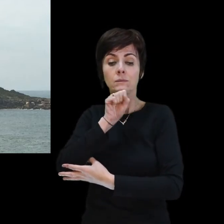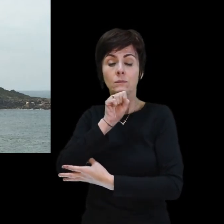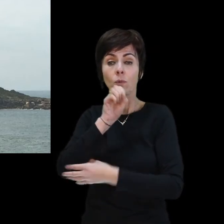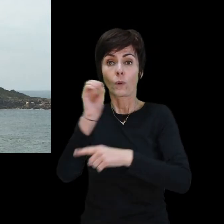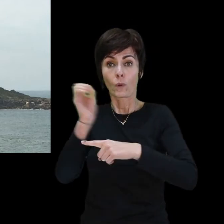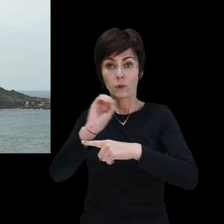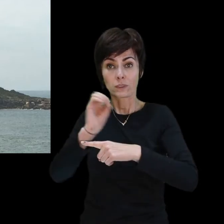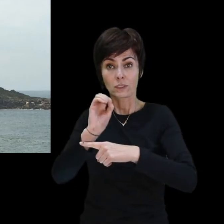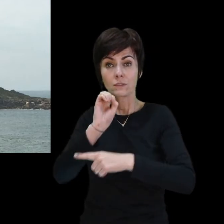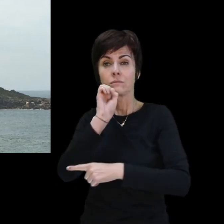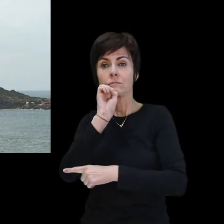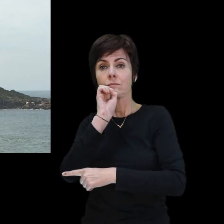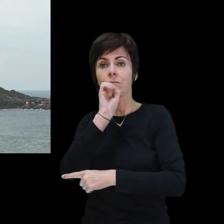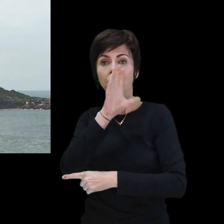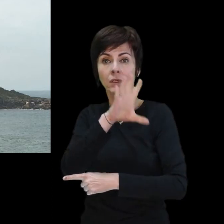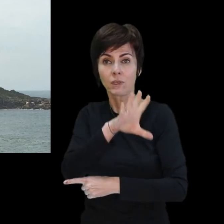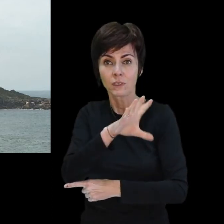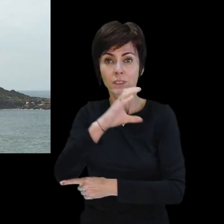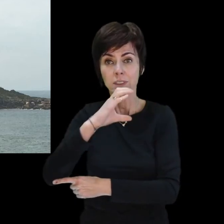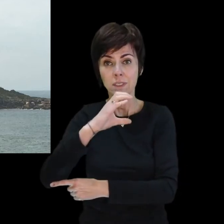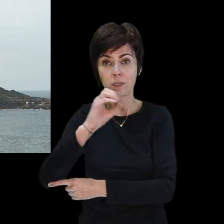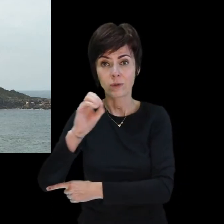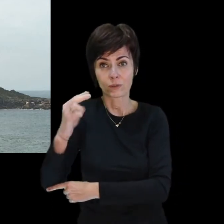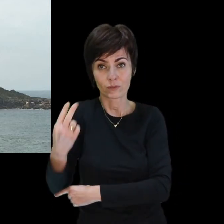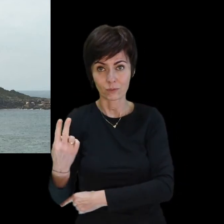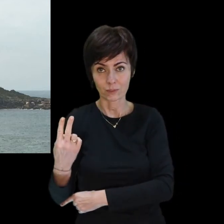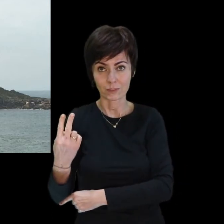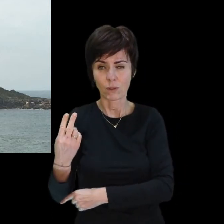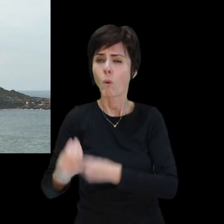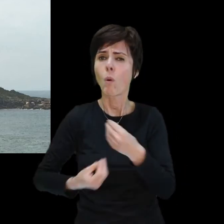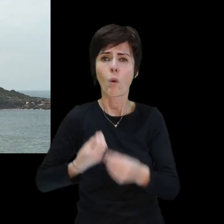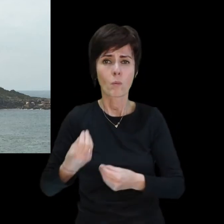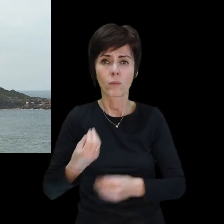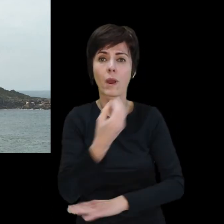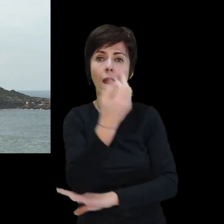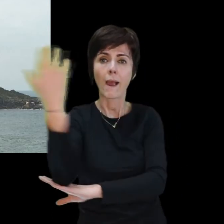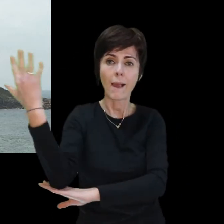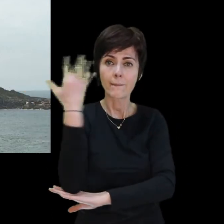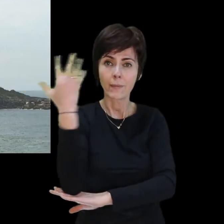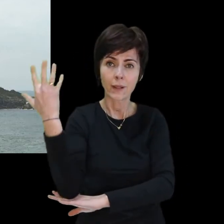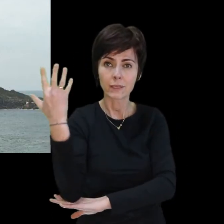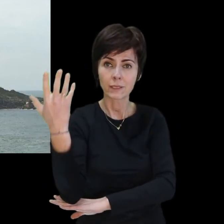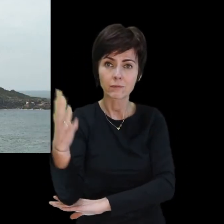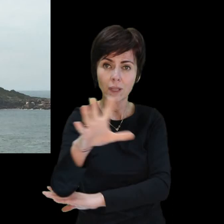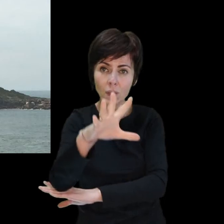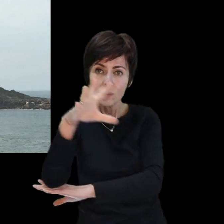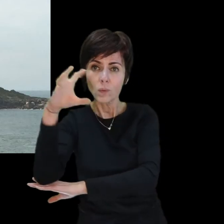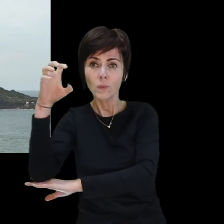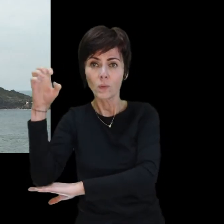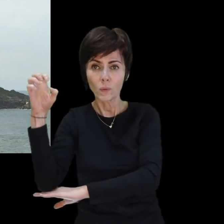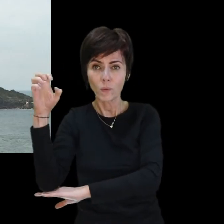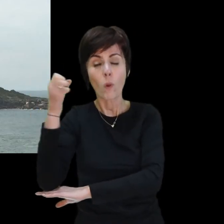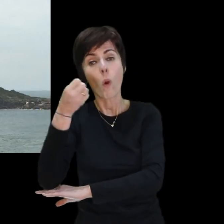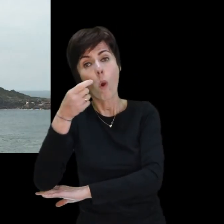emitem CO2, né, os organismos que respiram, e esse CO2 então vai ser utilizado ou pelas plantas ou